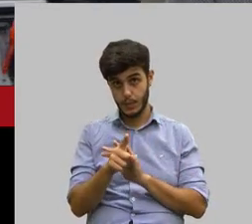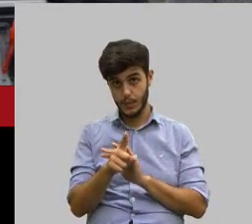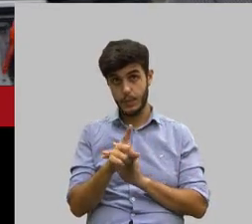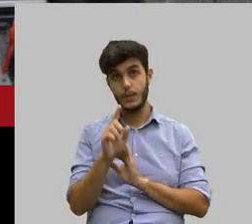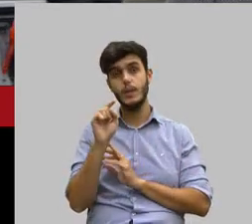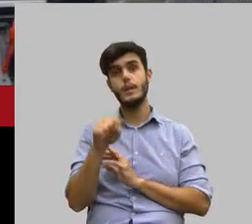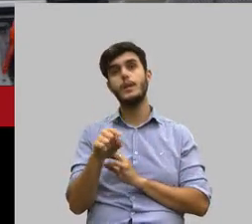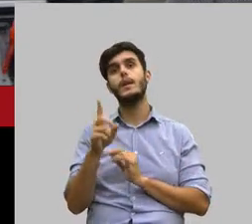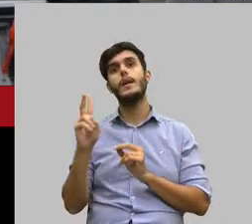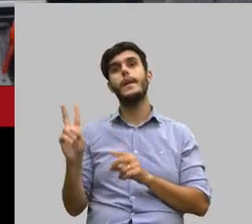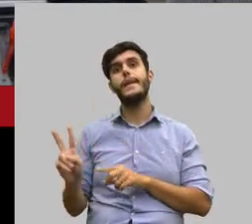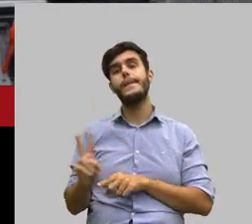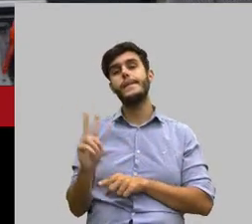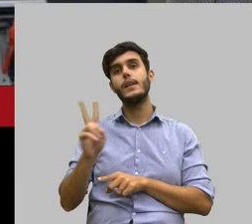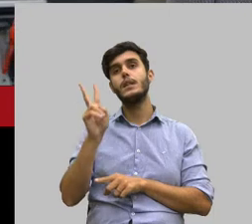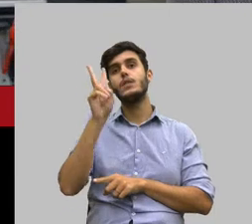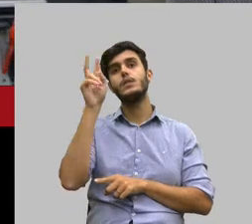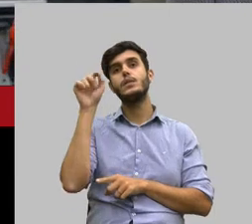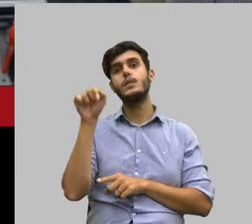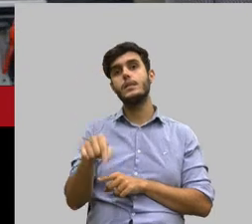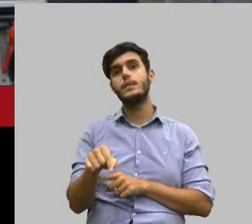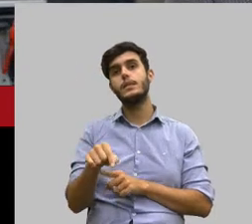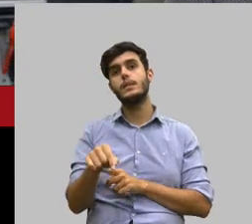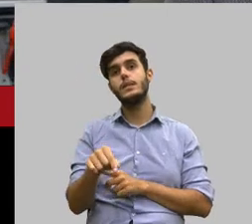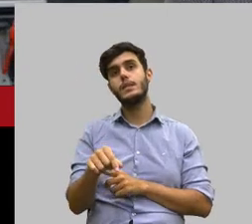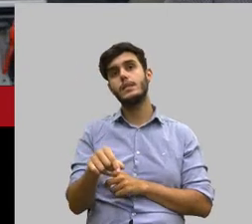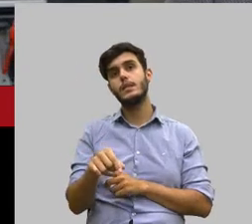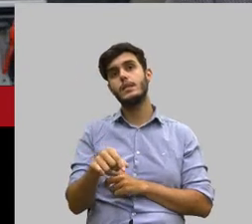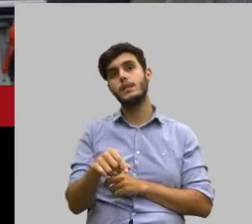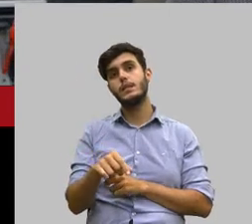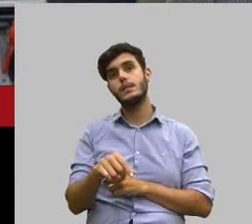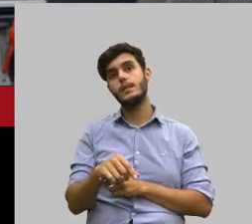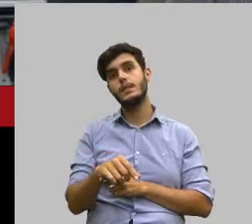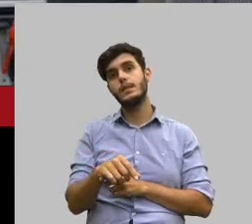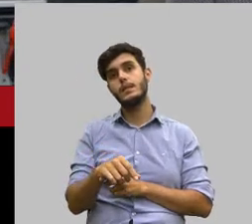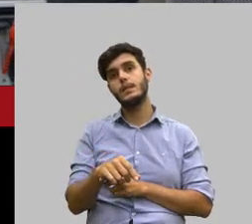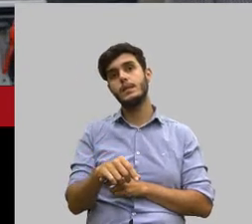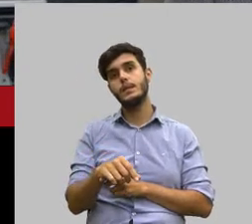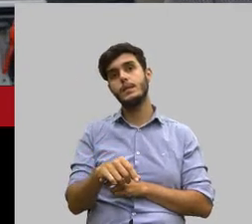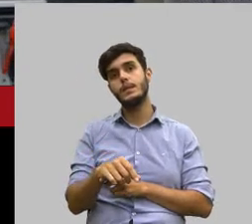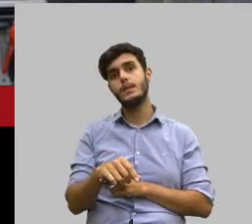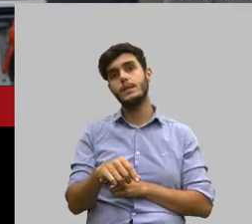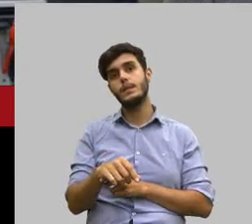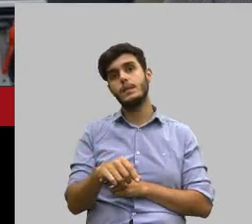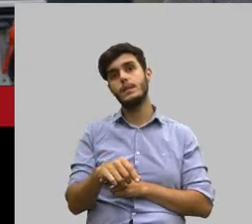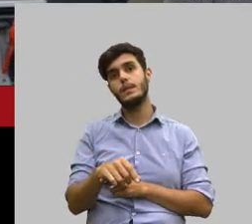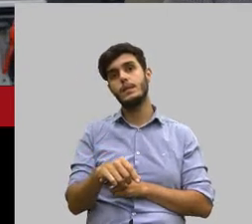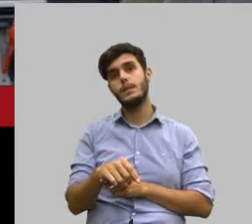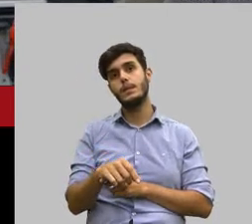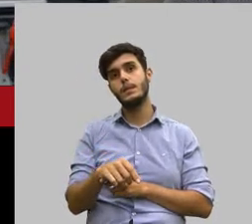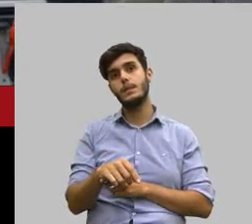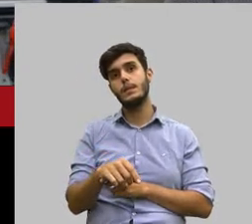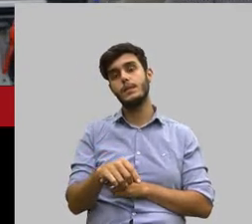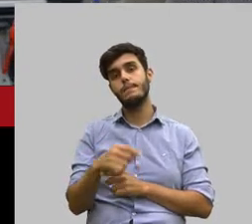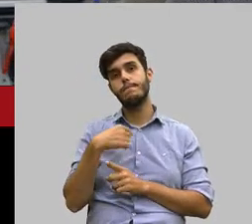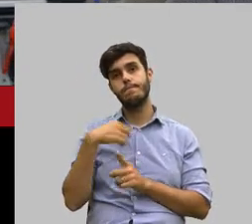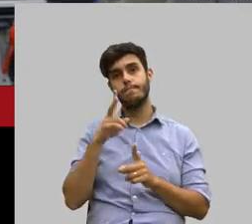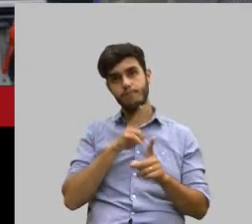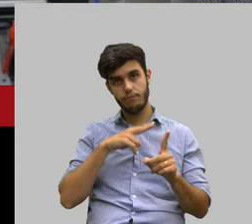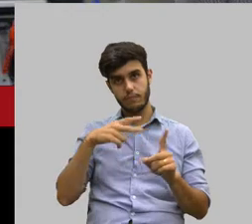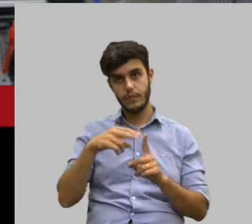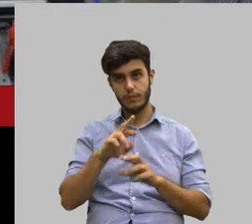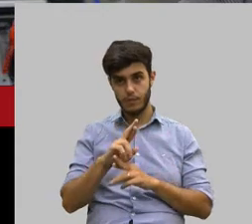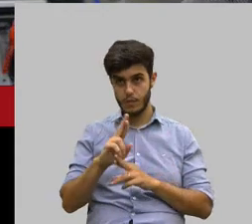da valorização mas eu vou num num aspecto dif eh outro aspecto do que foi